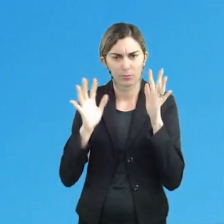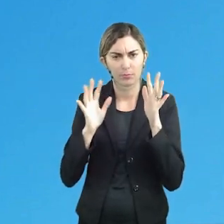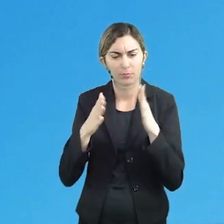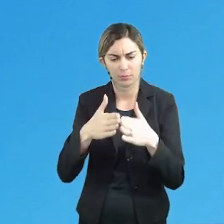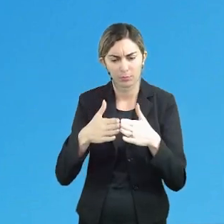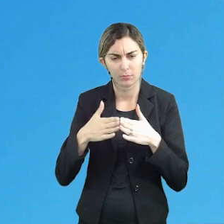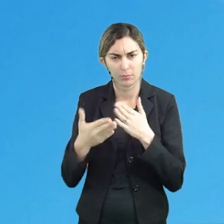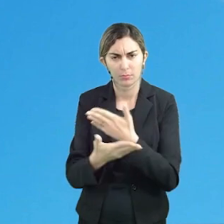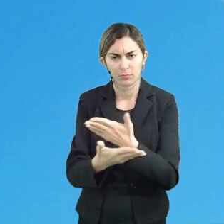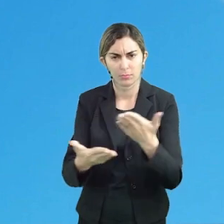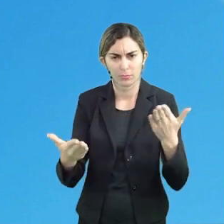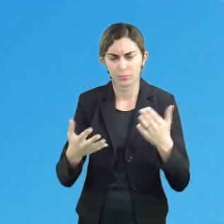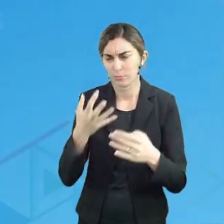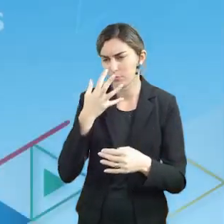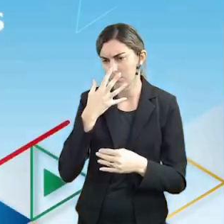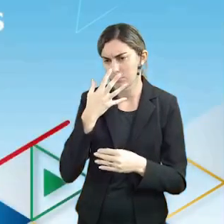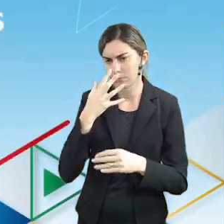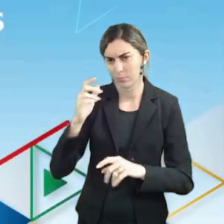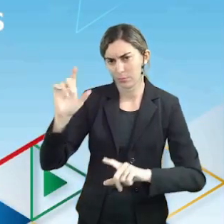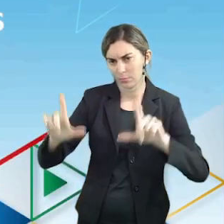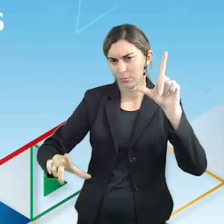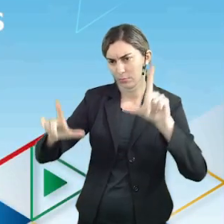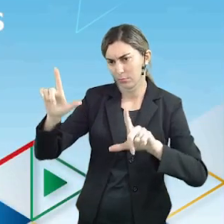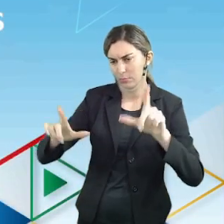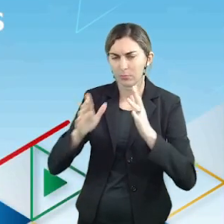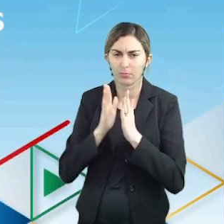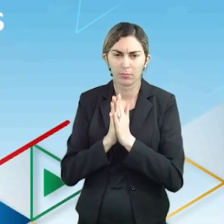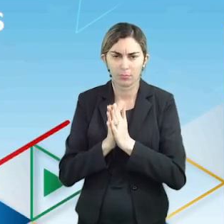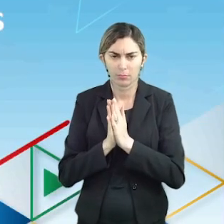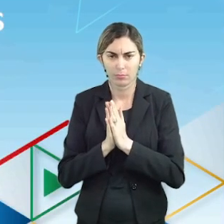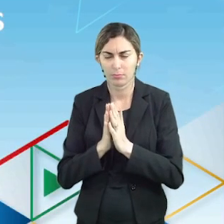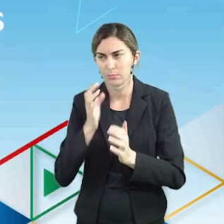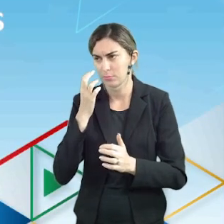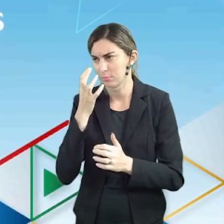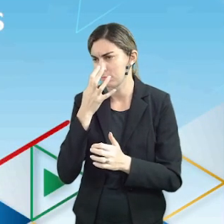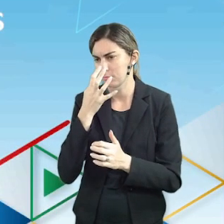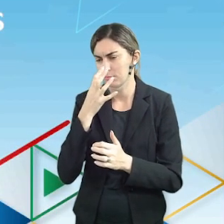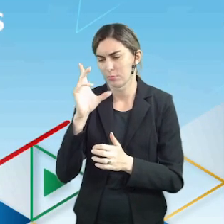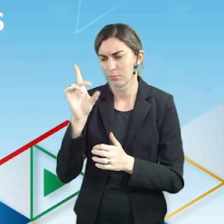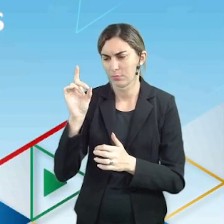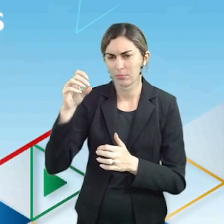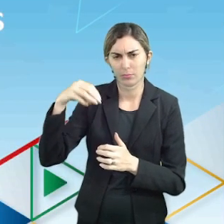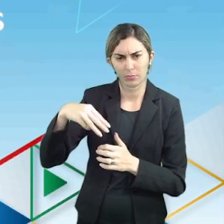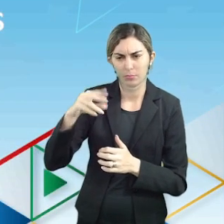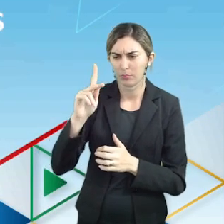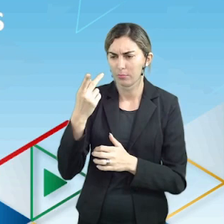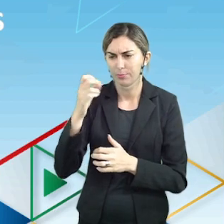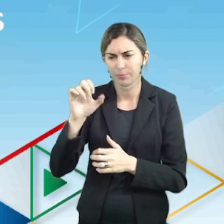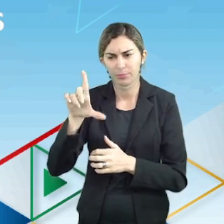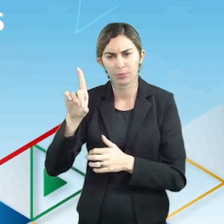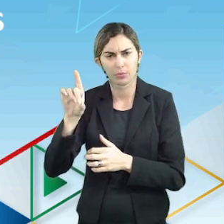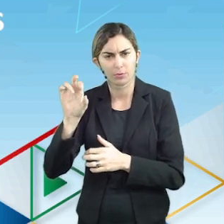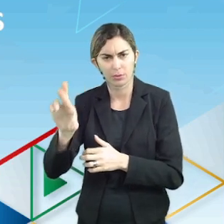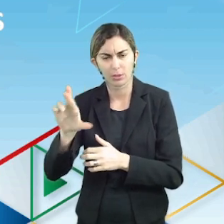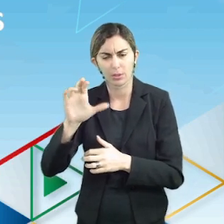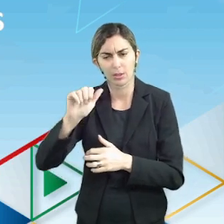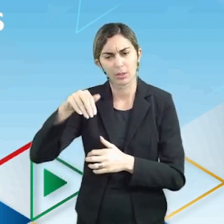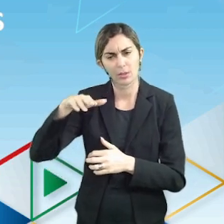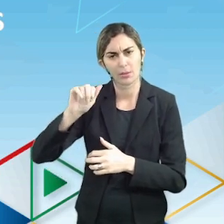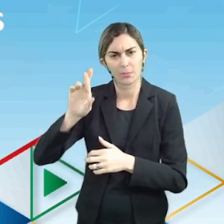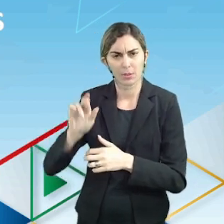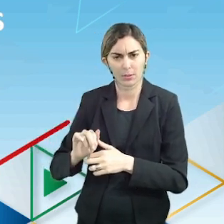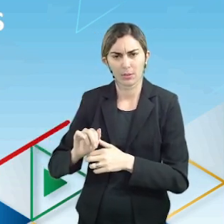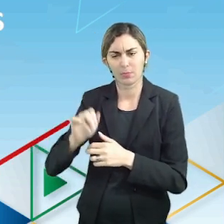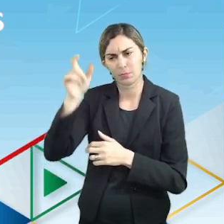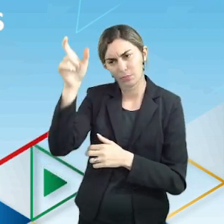peço para que vocês observem na tela, por favor. Olha aí, Dom Helder Câmara. Esta é a